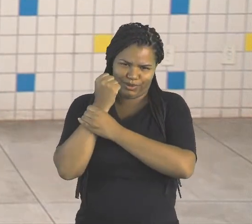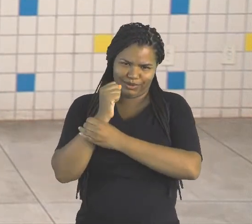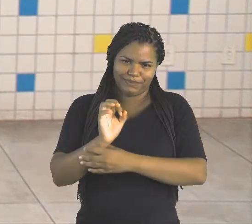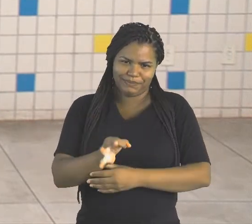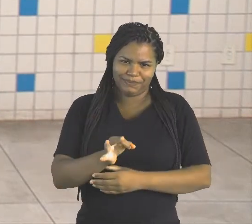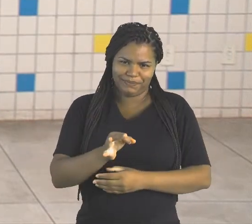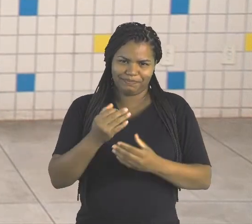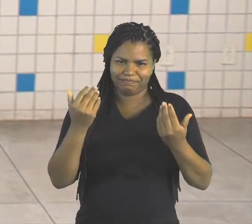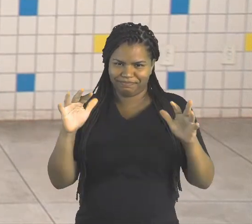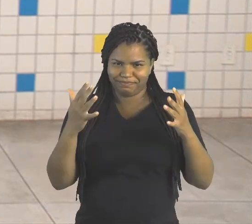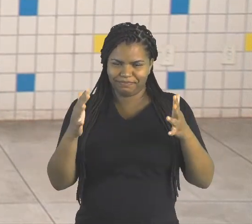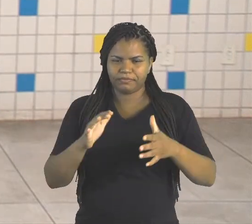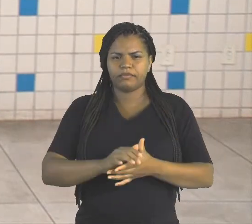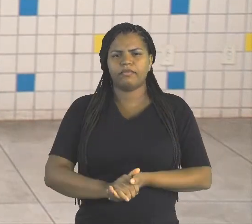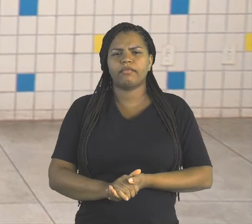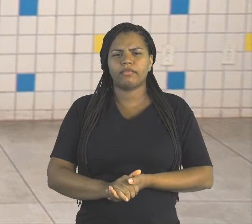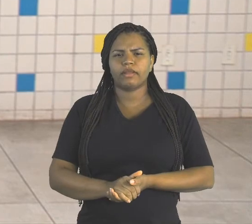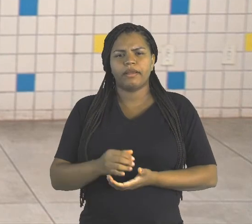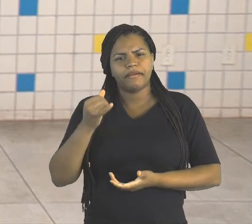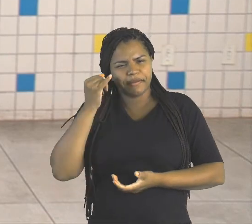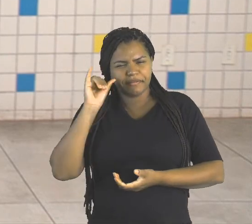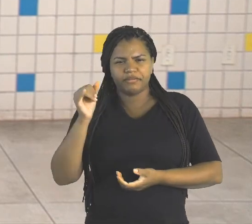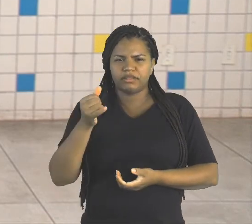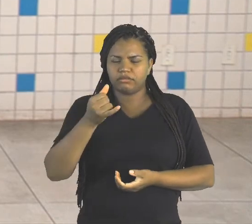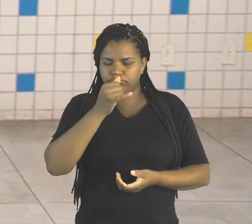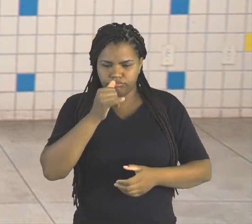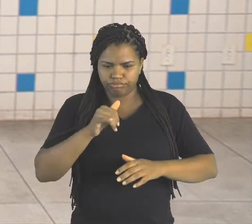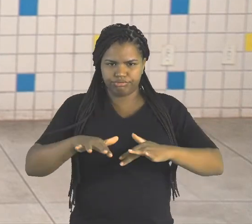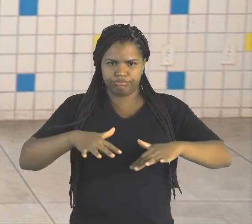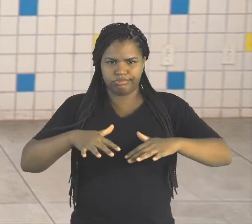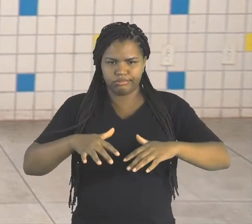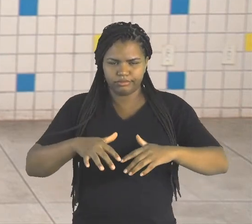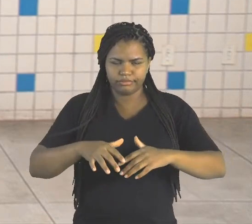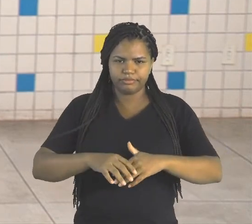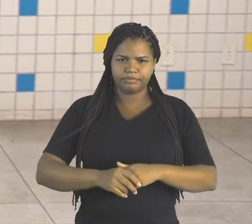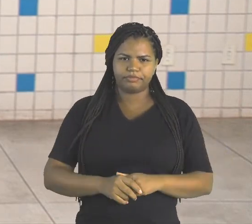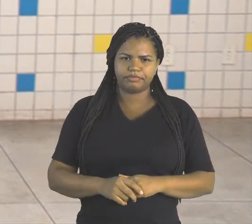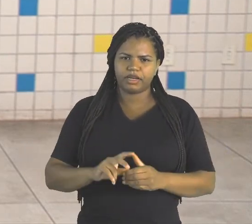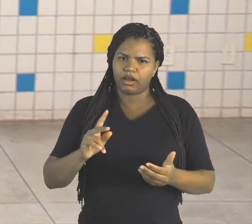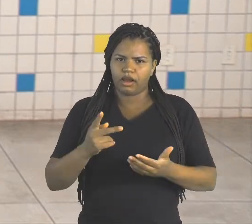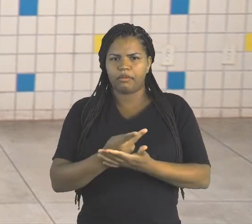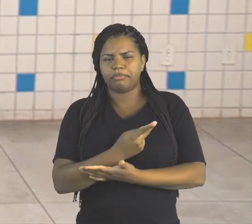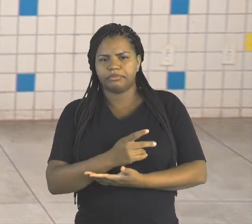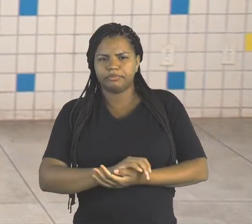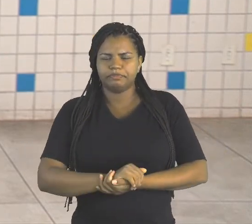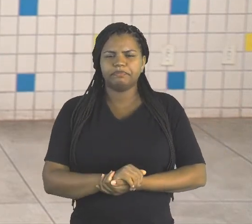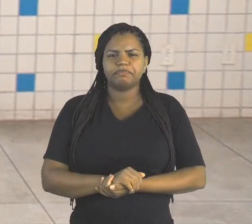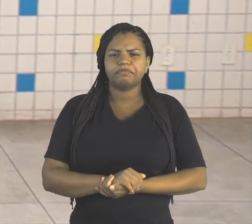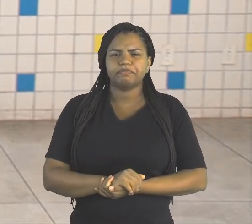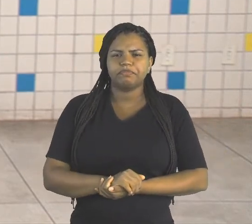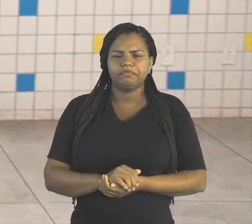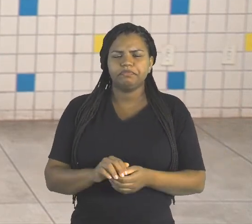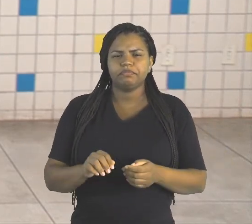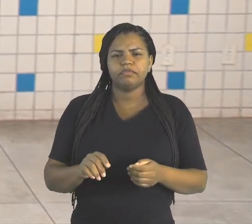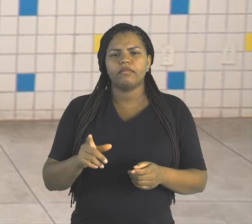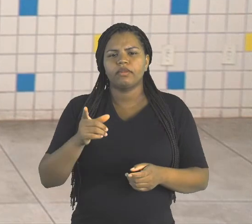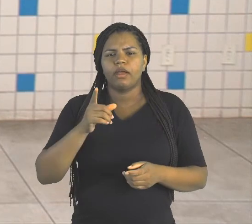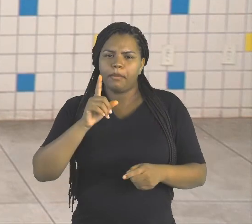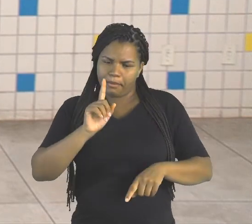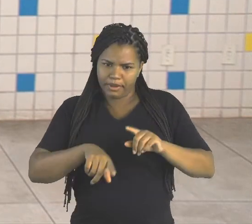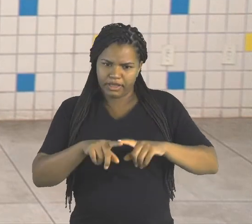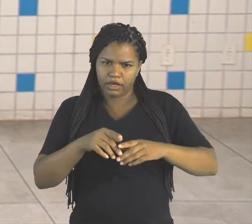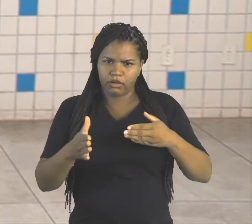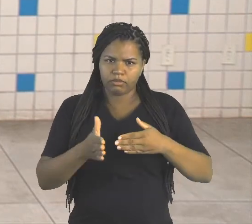Para evitar acidentes e choques elétricos. Entre alguns exemplos de materiais isolantes elétricos, nós temos o plástico,